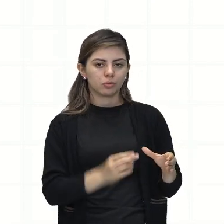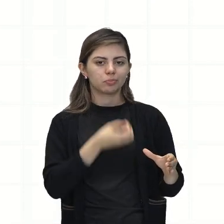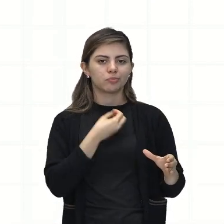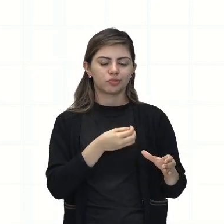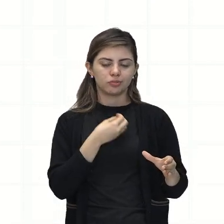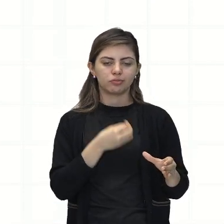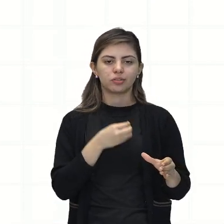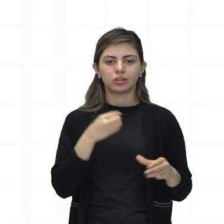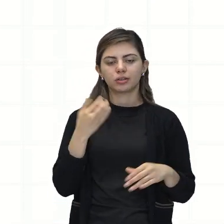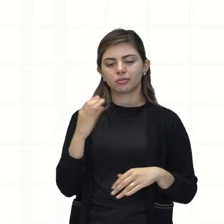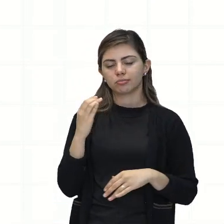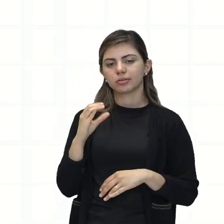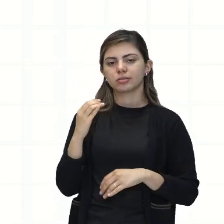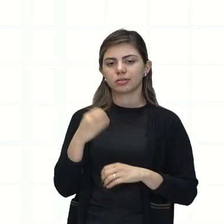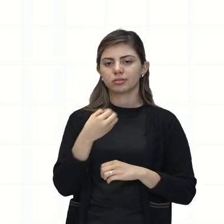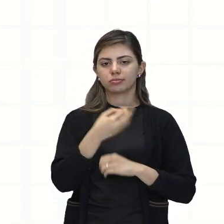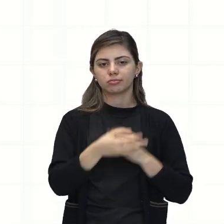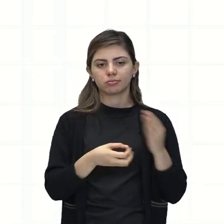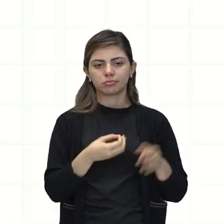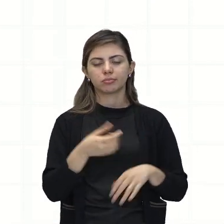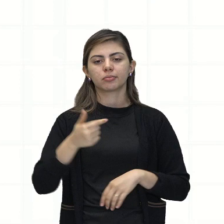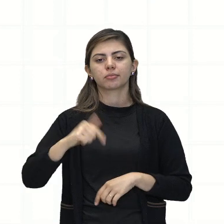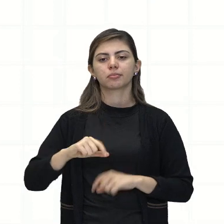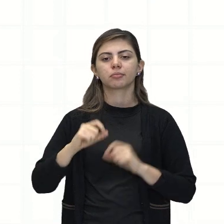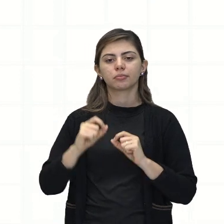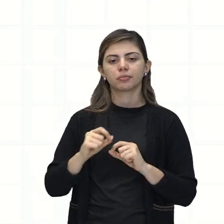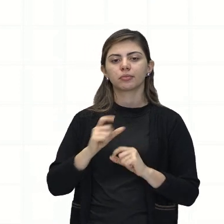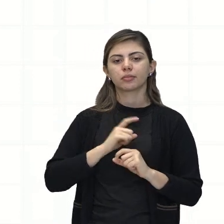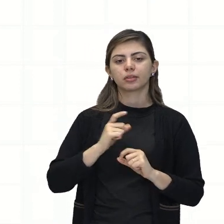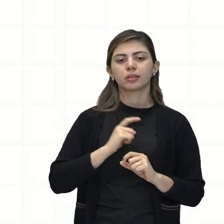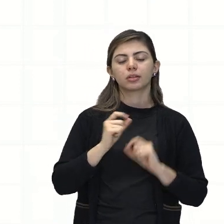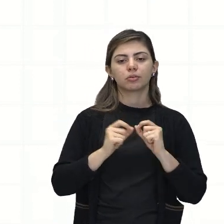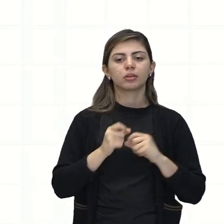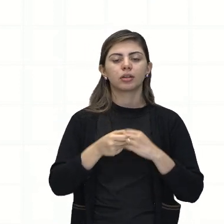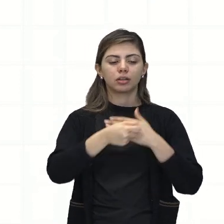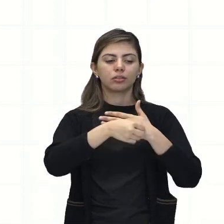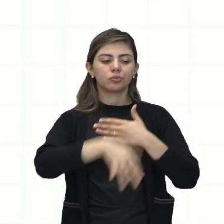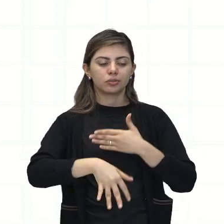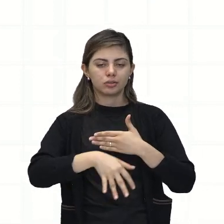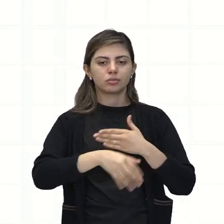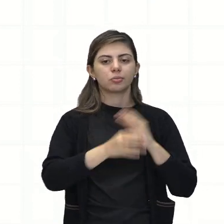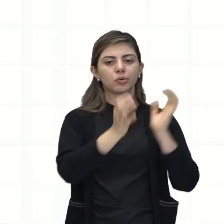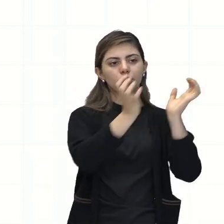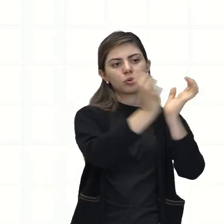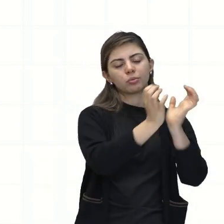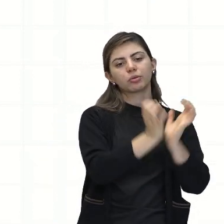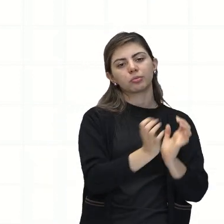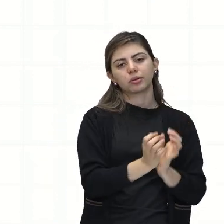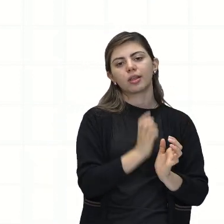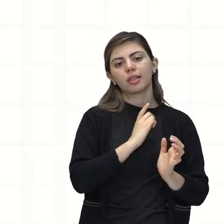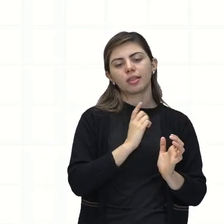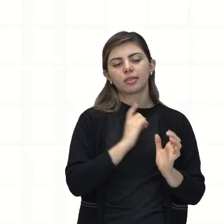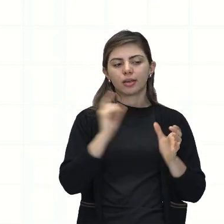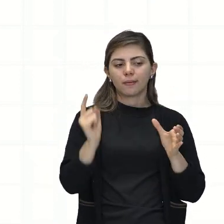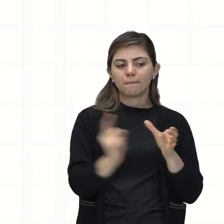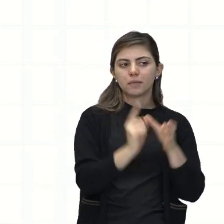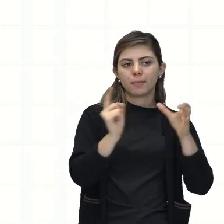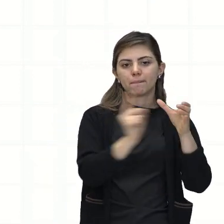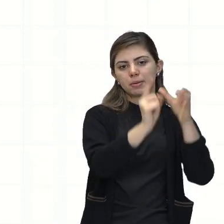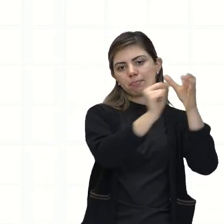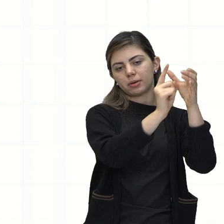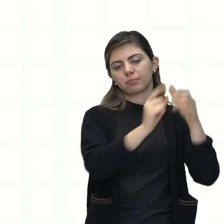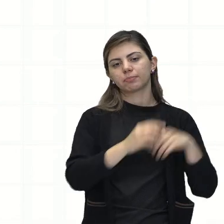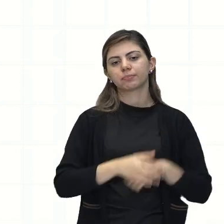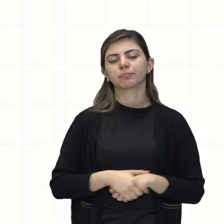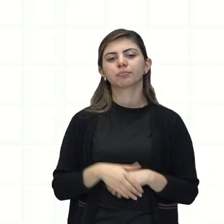vivos e aos diferentes grupos taxonômicos em que são incluídos. Então,